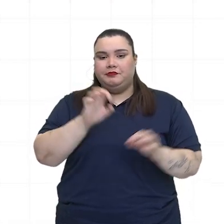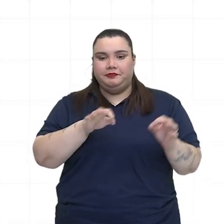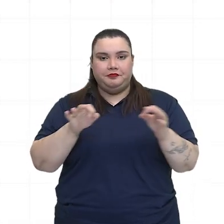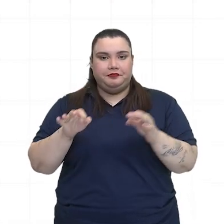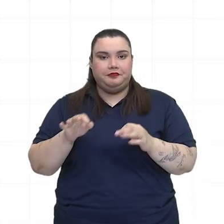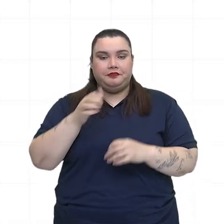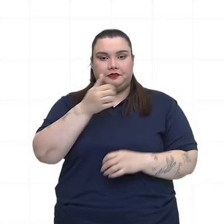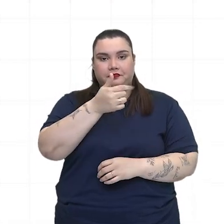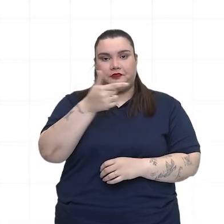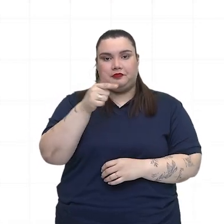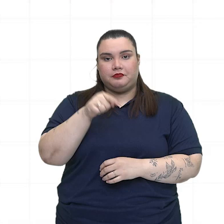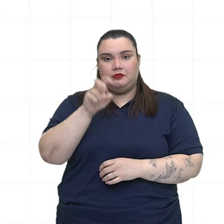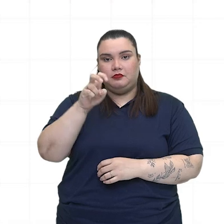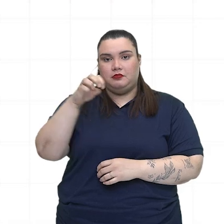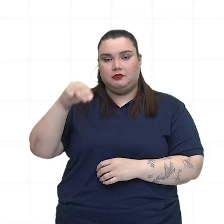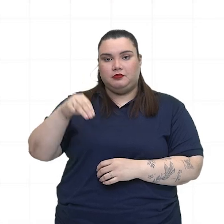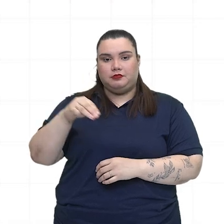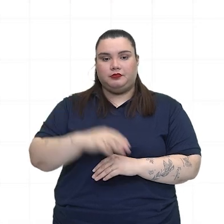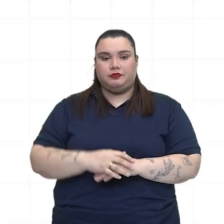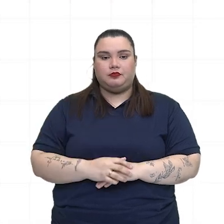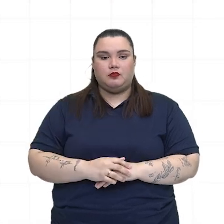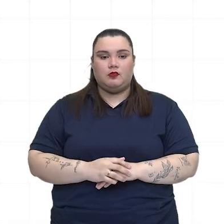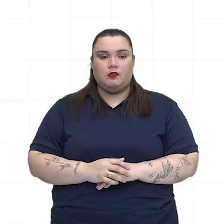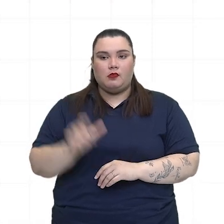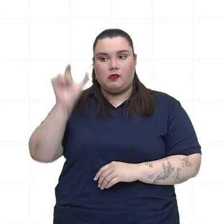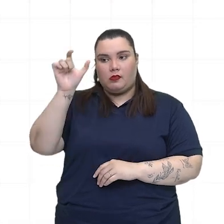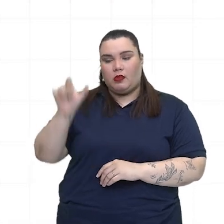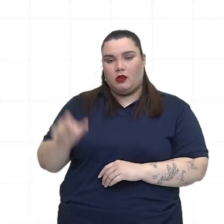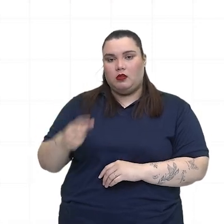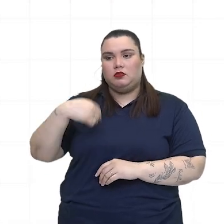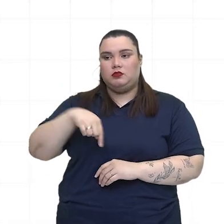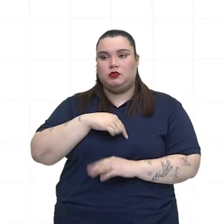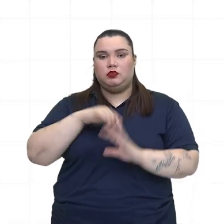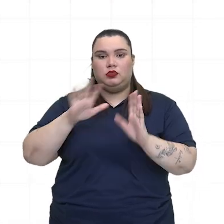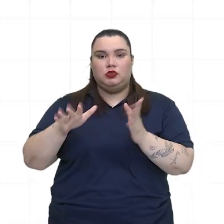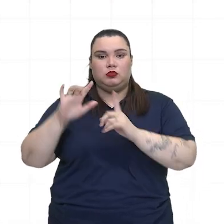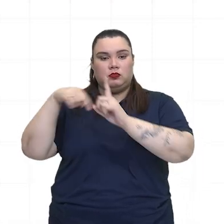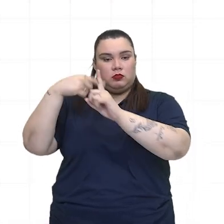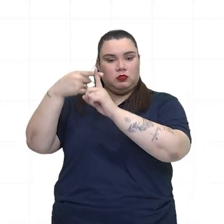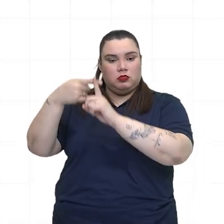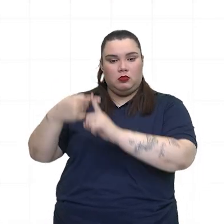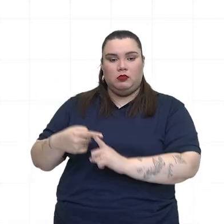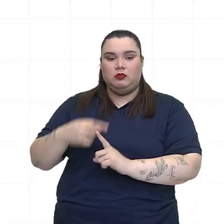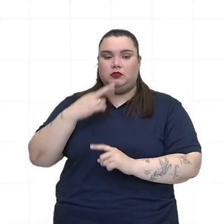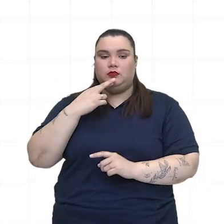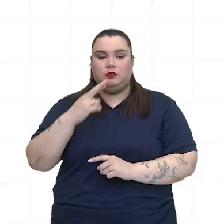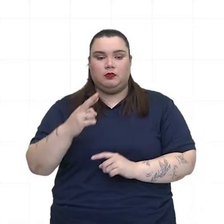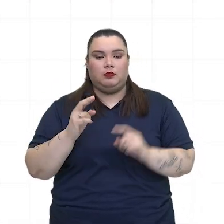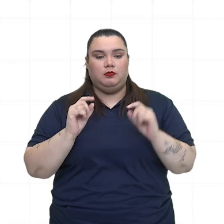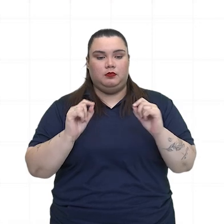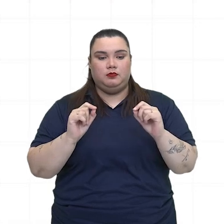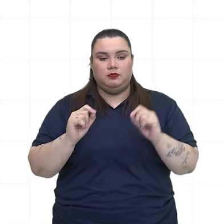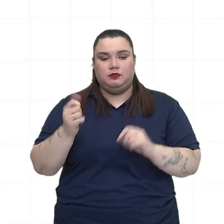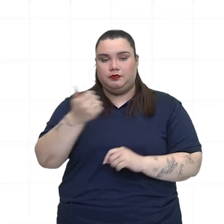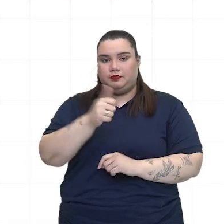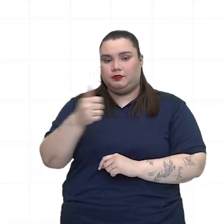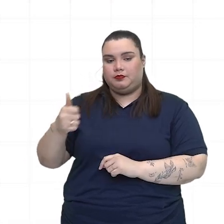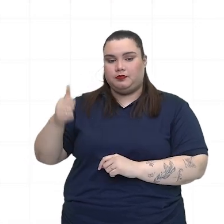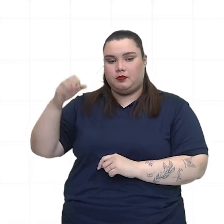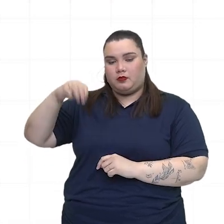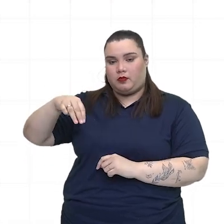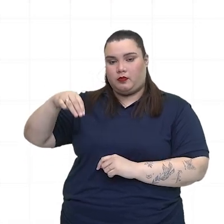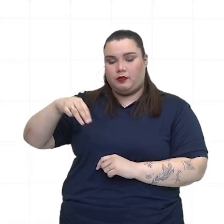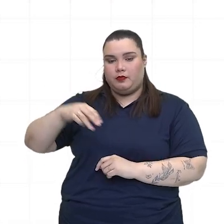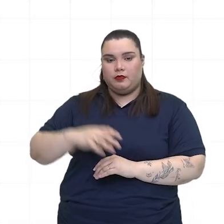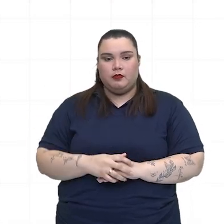12,5 metros. E aqui nós também já efetuamos a soma disso daqui, né? E obtivemos o quê? 11